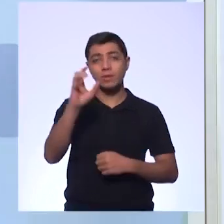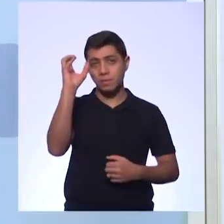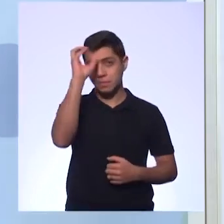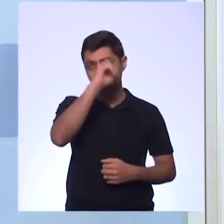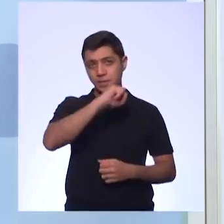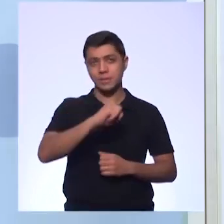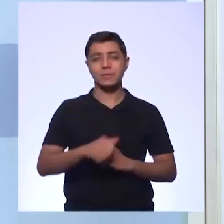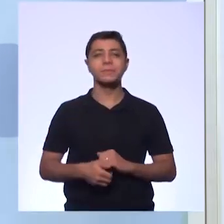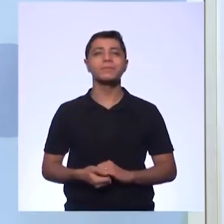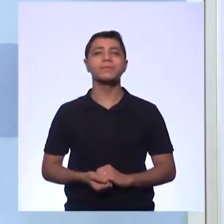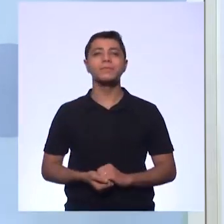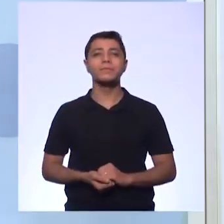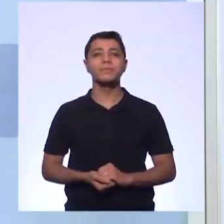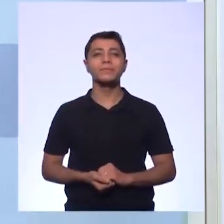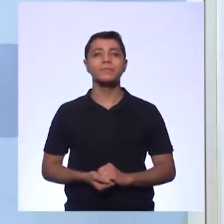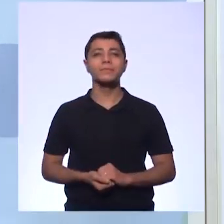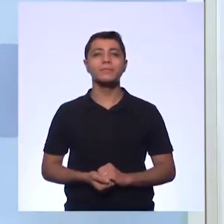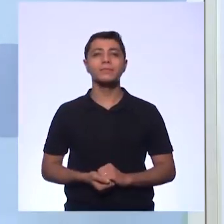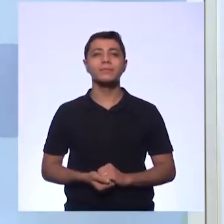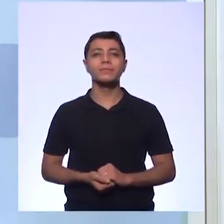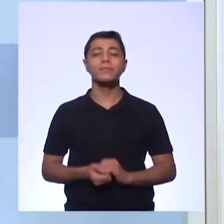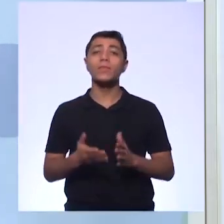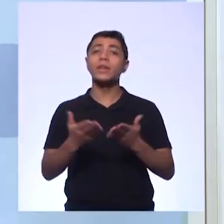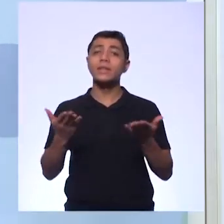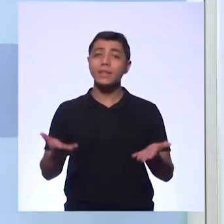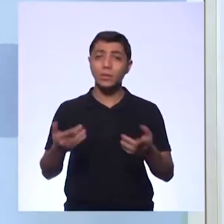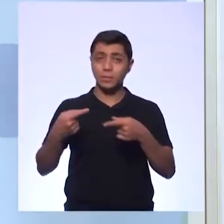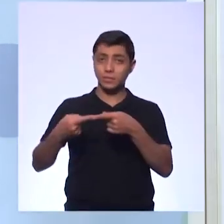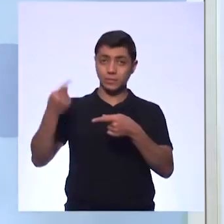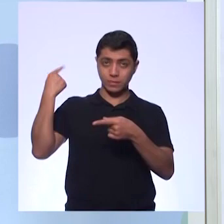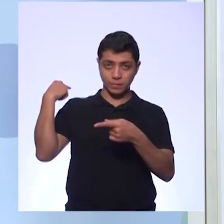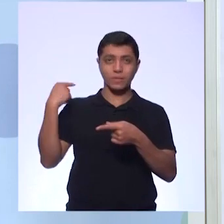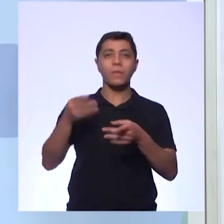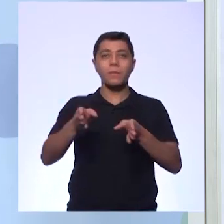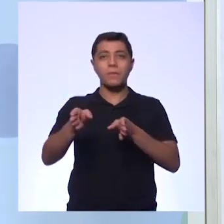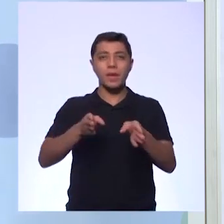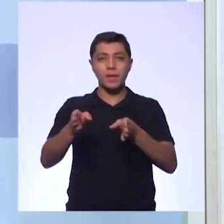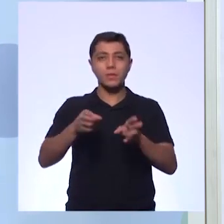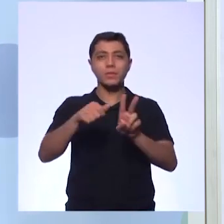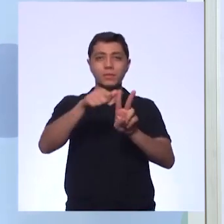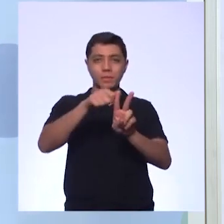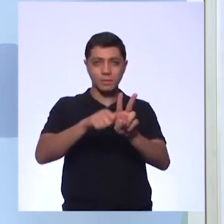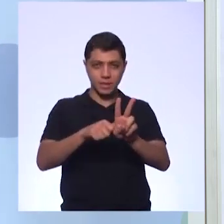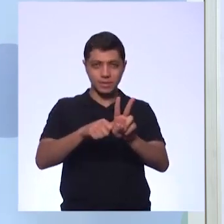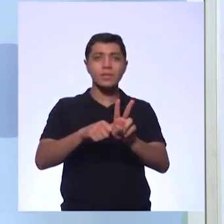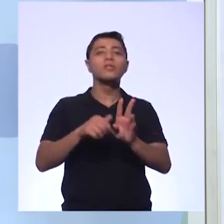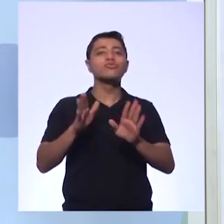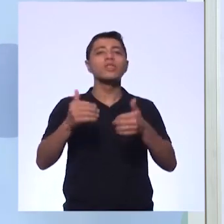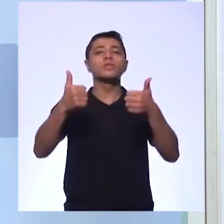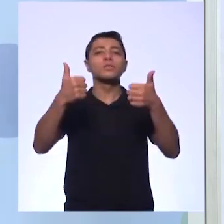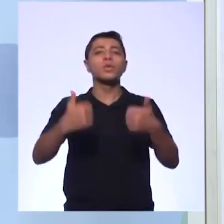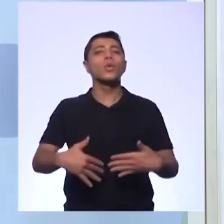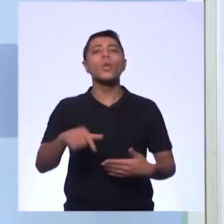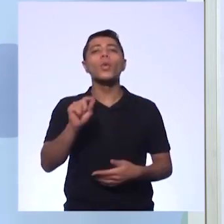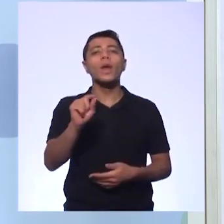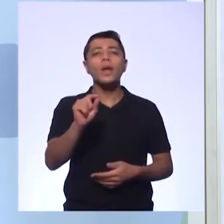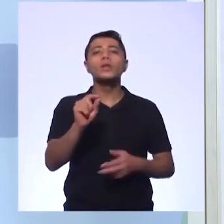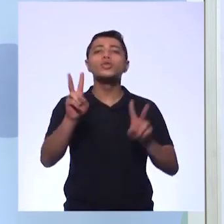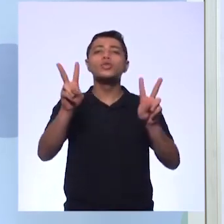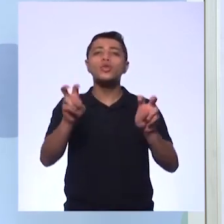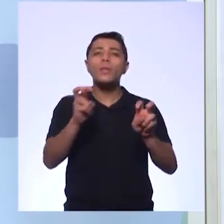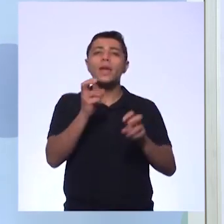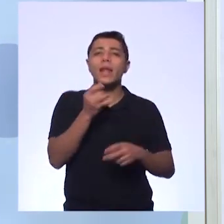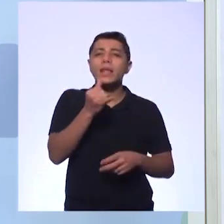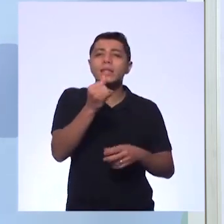acabou falando no bimestre passado, a gente falou sobre eletricidade e falou um pouquinho de ciências também,